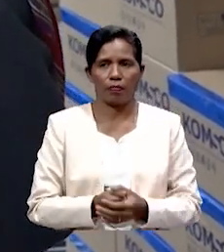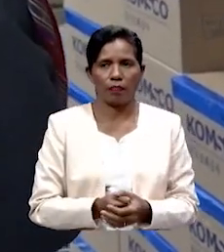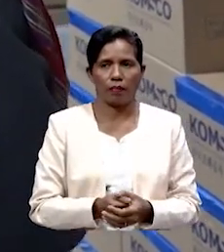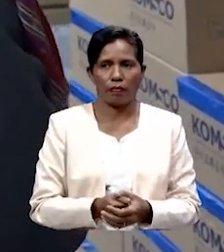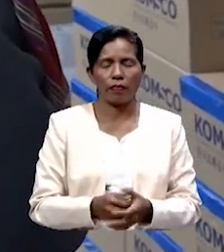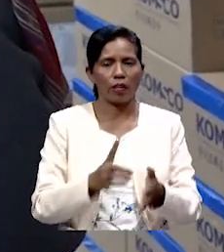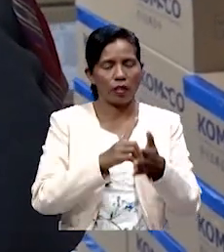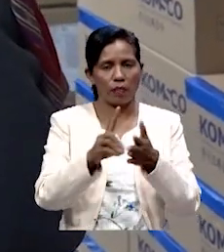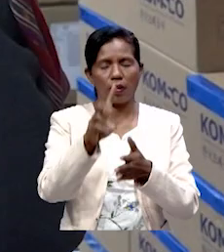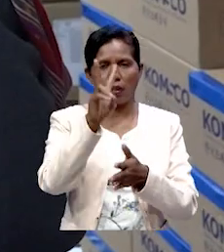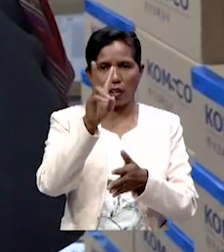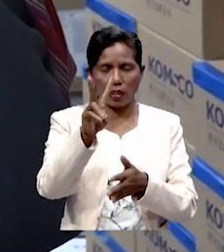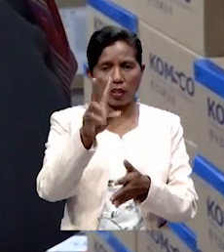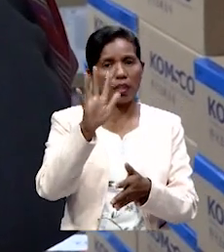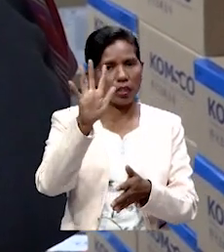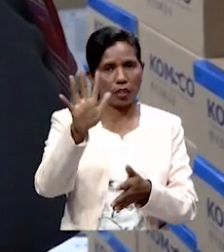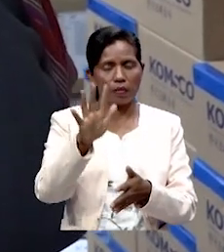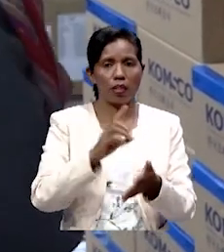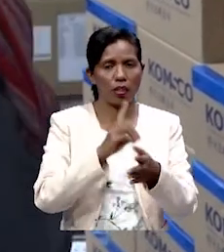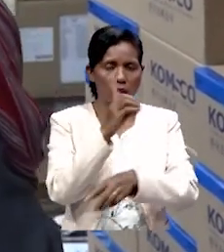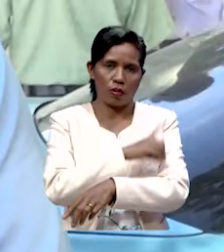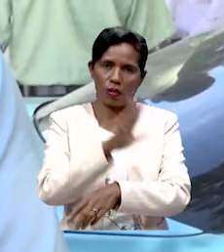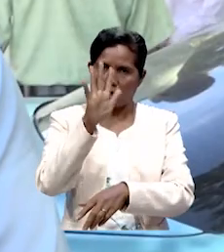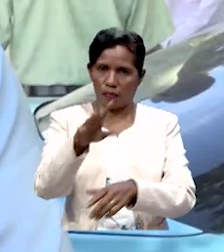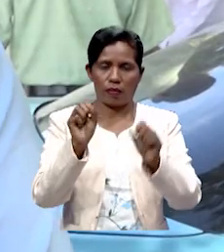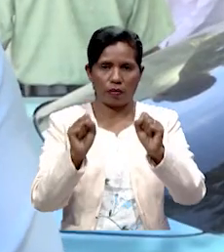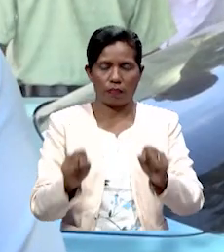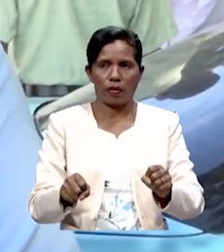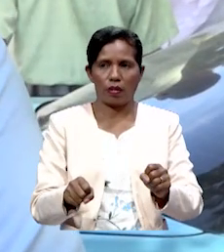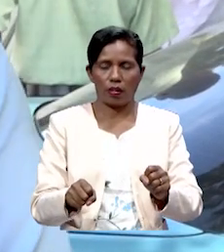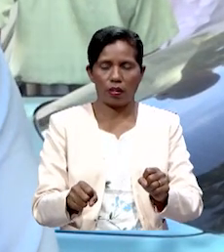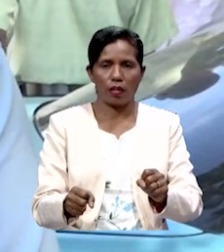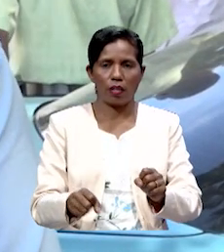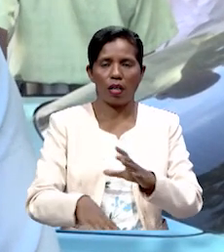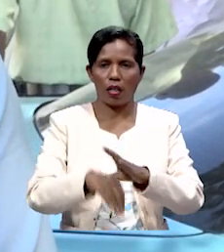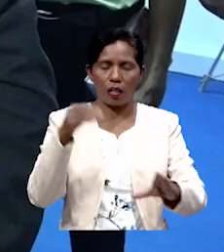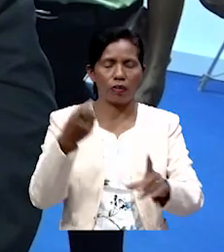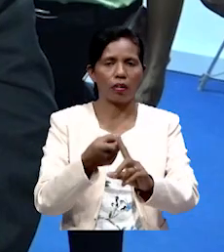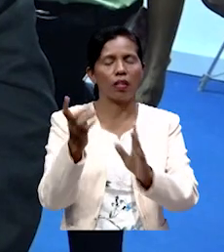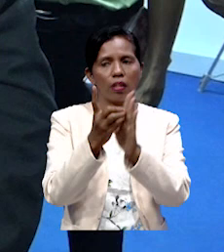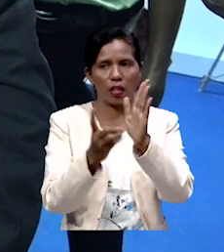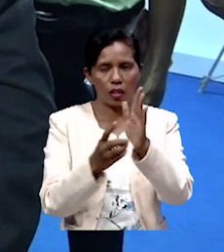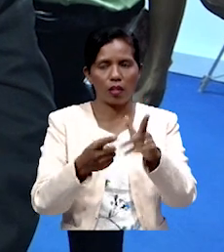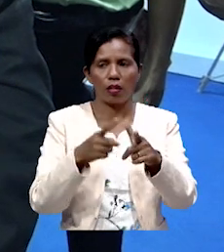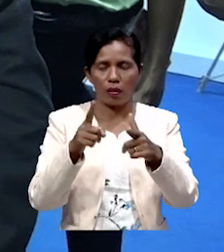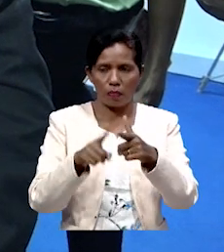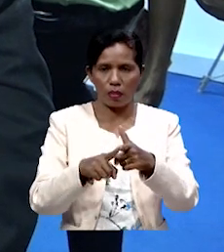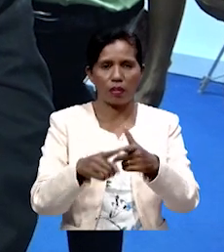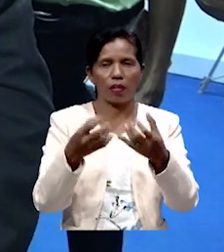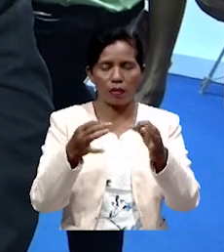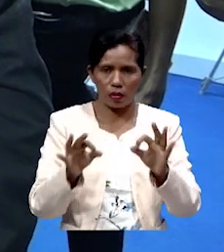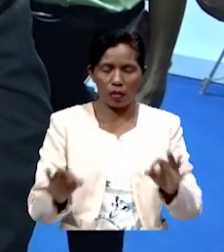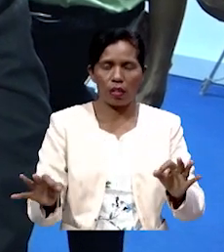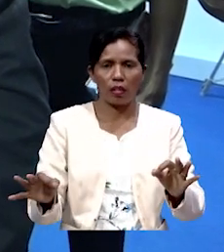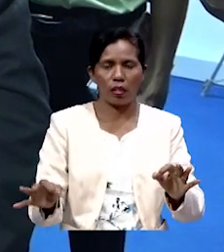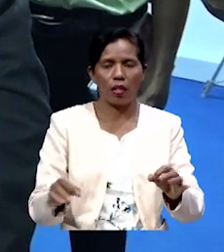quase semana ida lorong lima atu bele backup saitia dados balu per depois halu mamu fali storage ne per